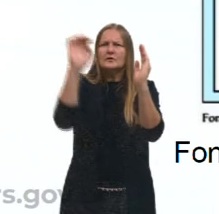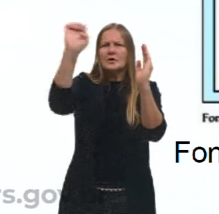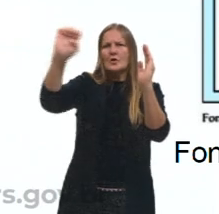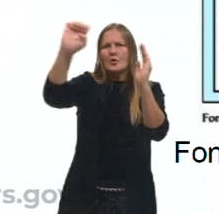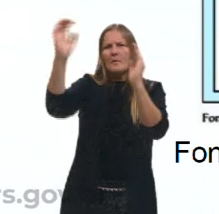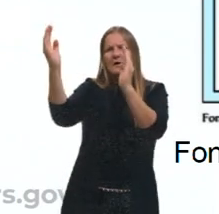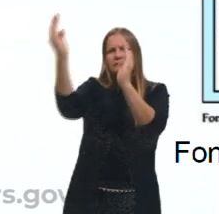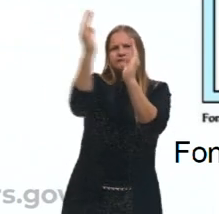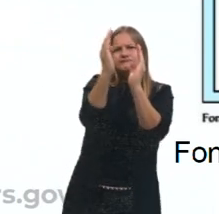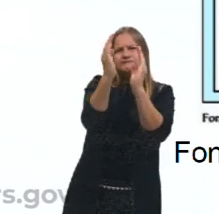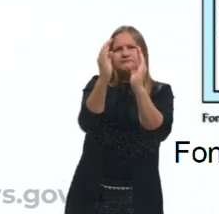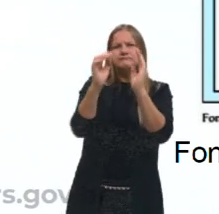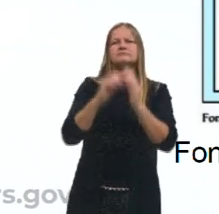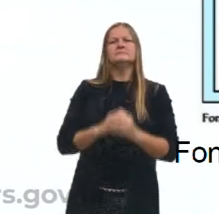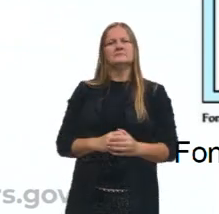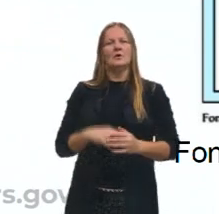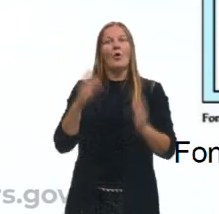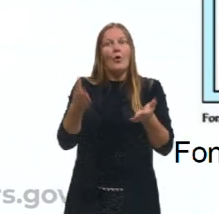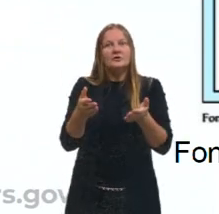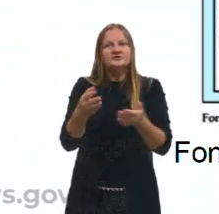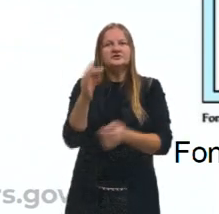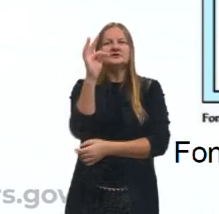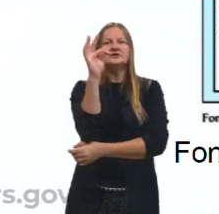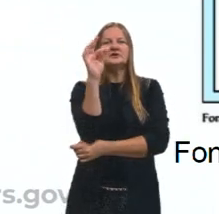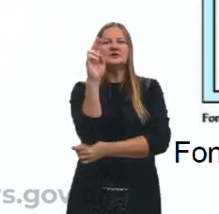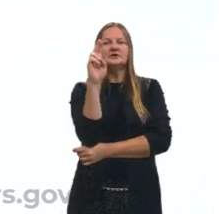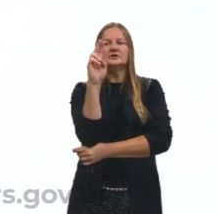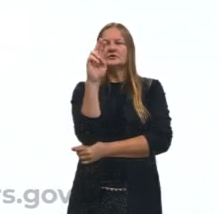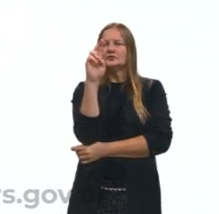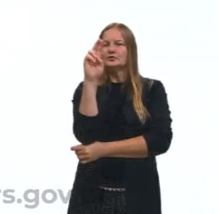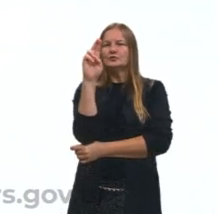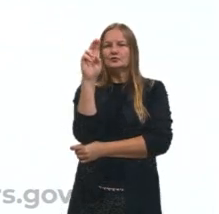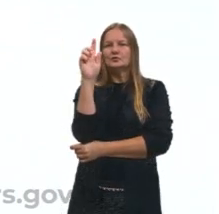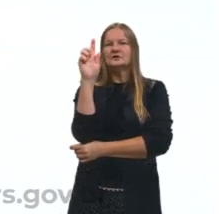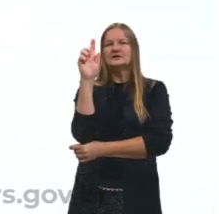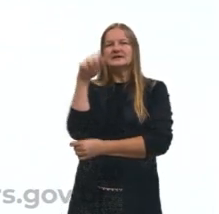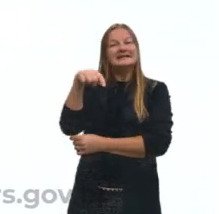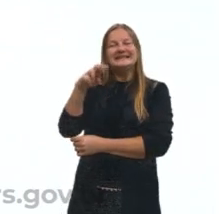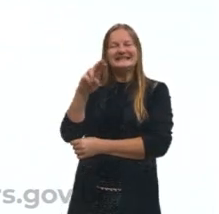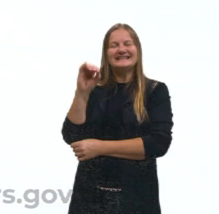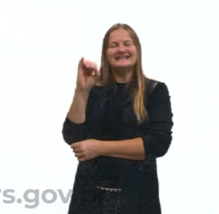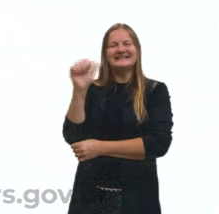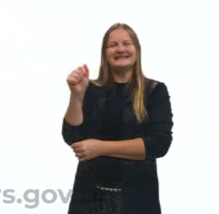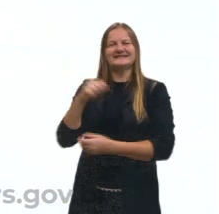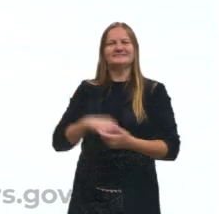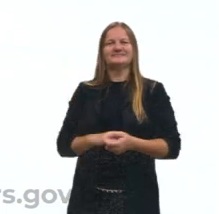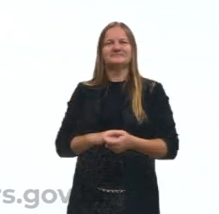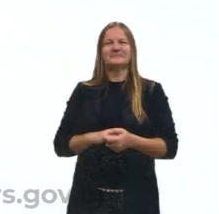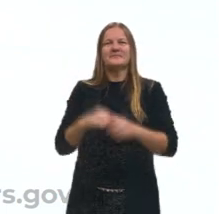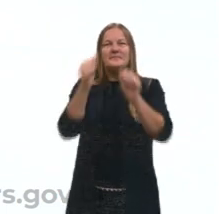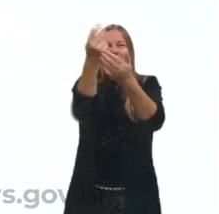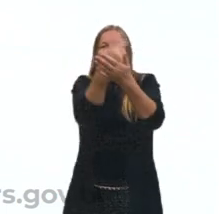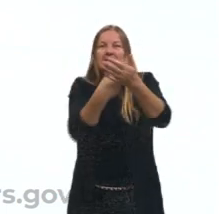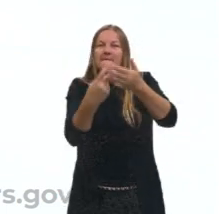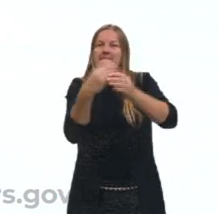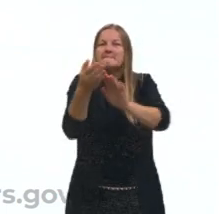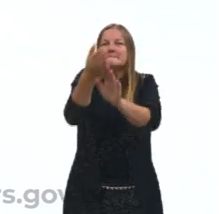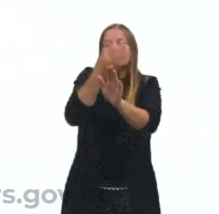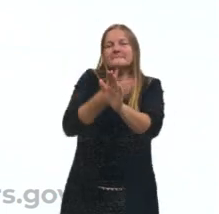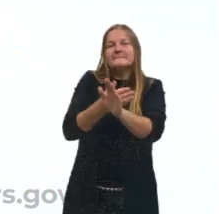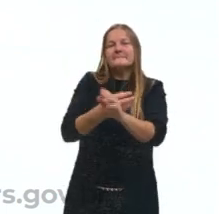um de hoje em dia é a Turquia só que no mapa anterior é interessante que mostra o que que